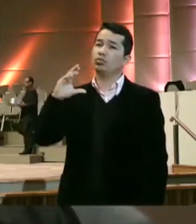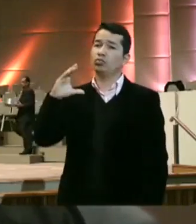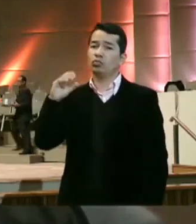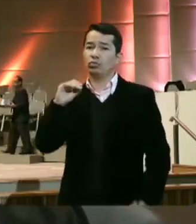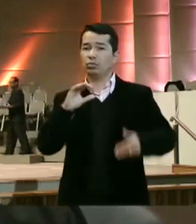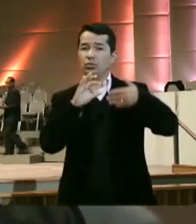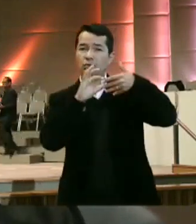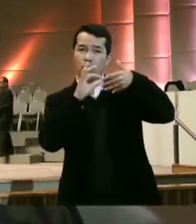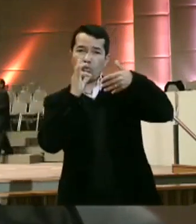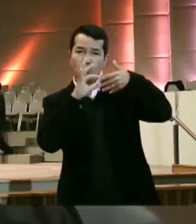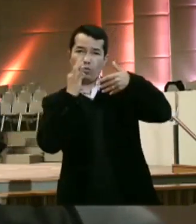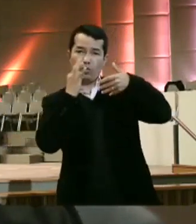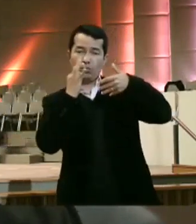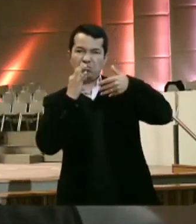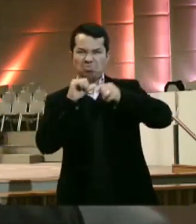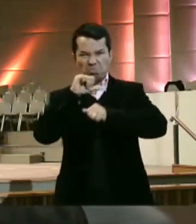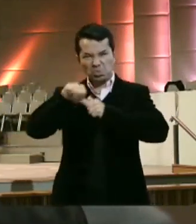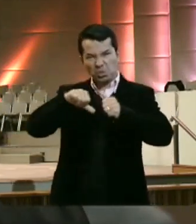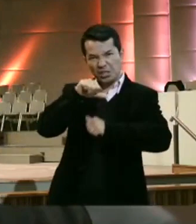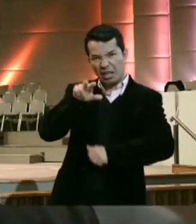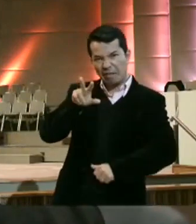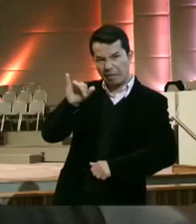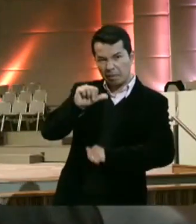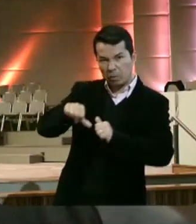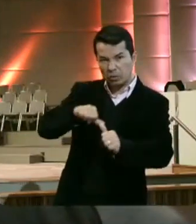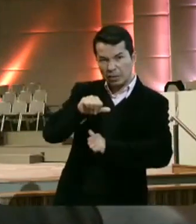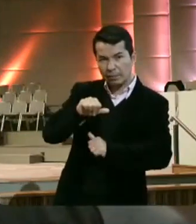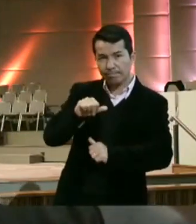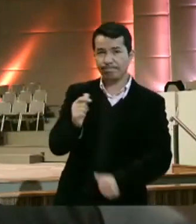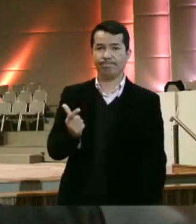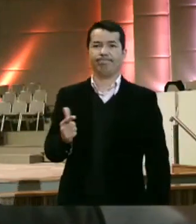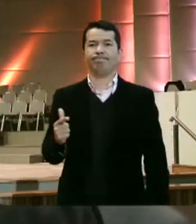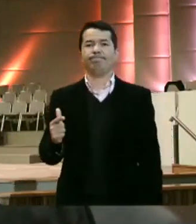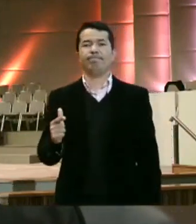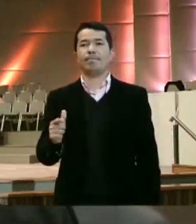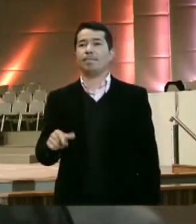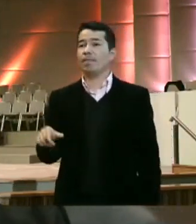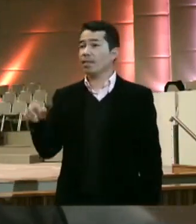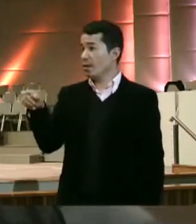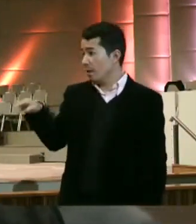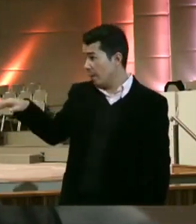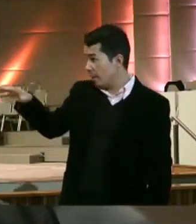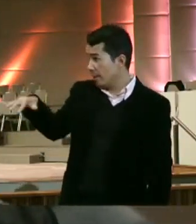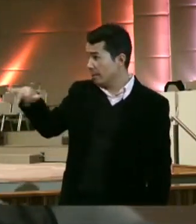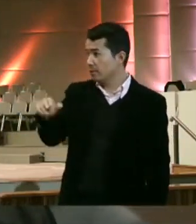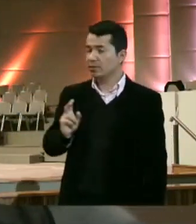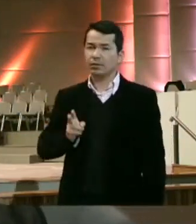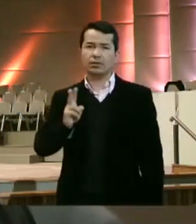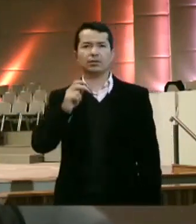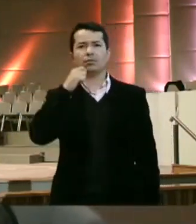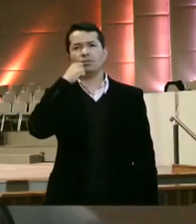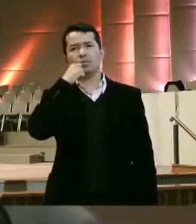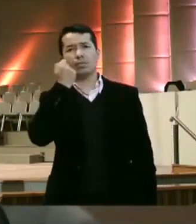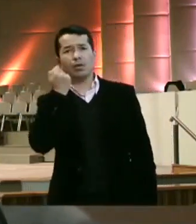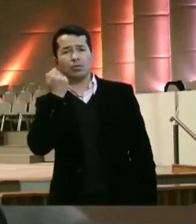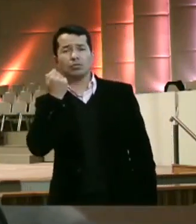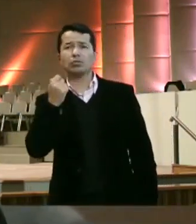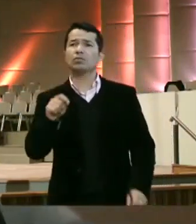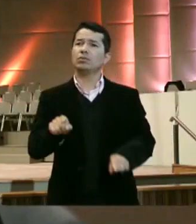Eles não vão se transformar no momento da consagração. Eles continuarão sendo pão e